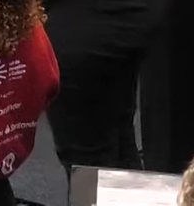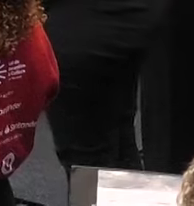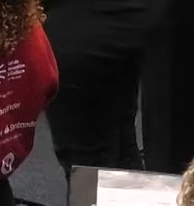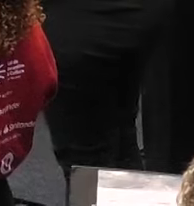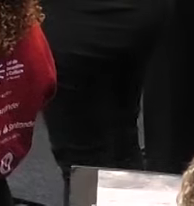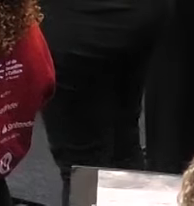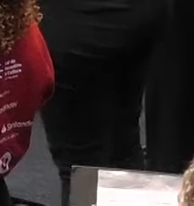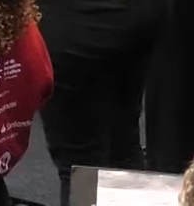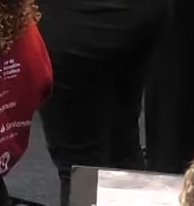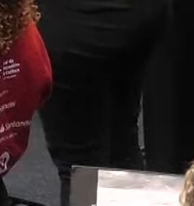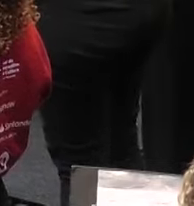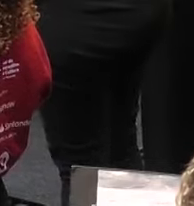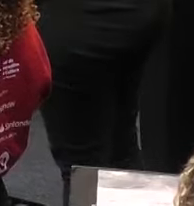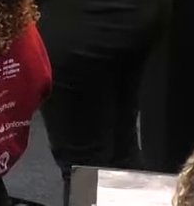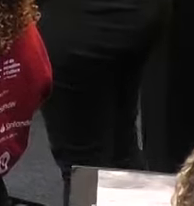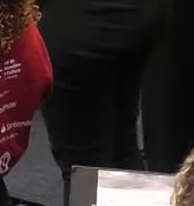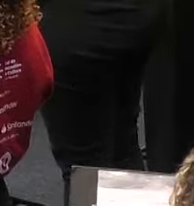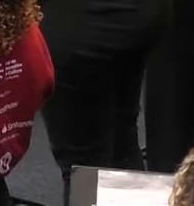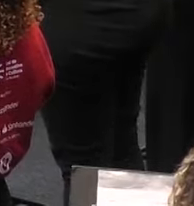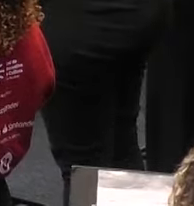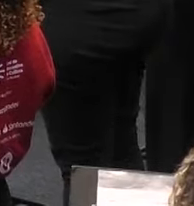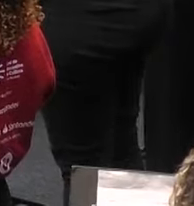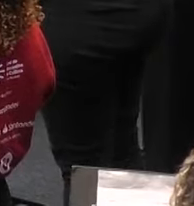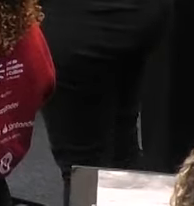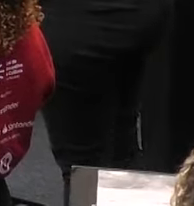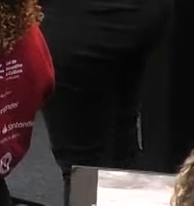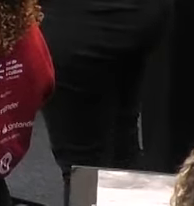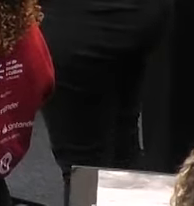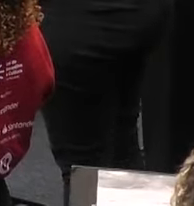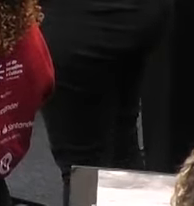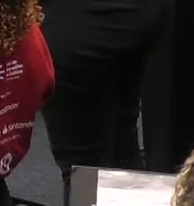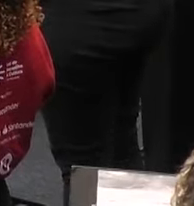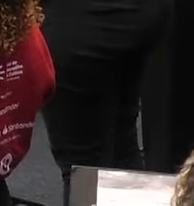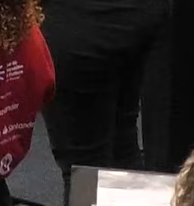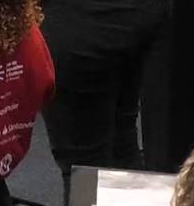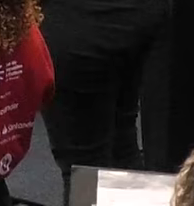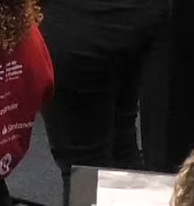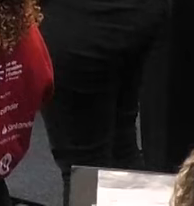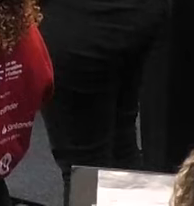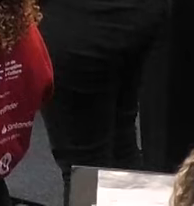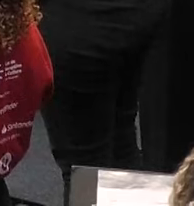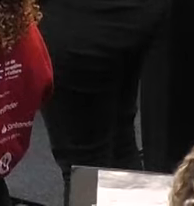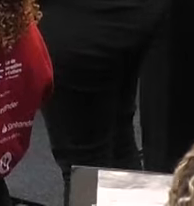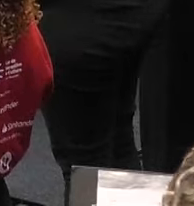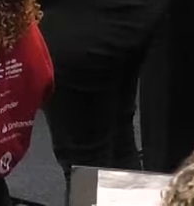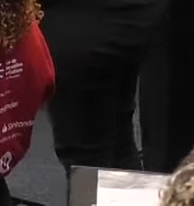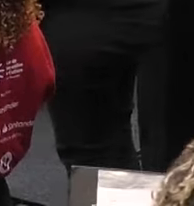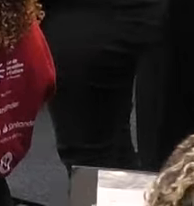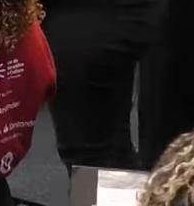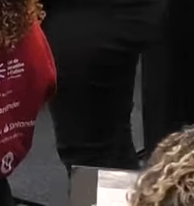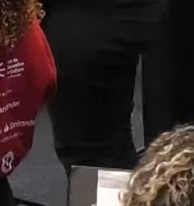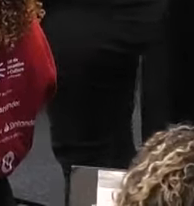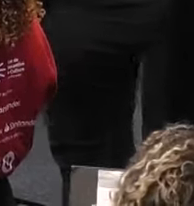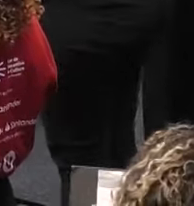atuado na área das Artes com apoio da nossa cultura do nosso Estado Muitíssimo obrigada tia